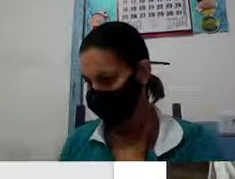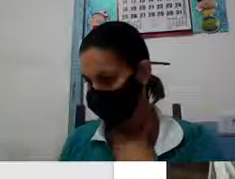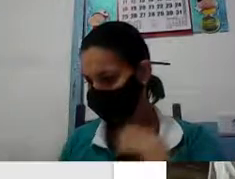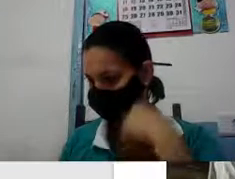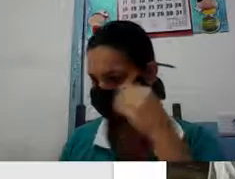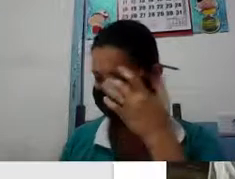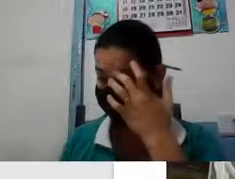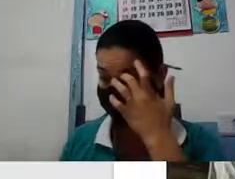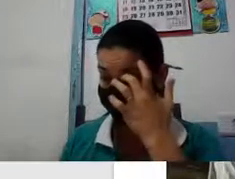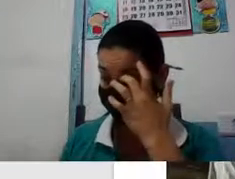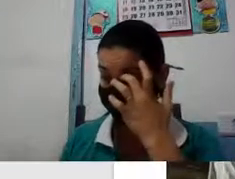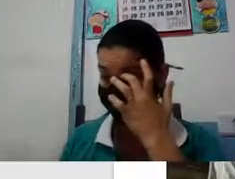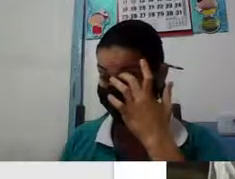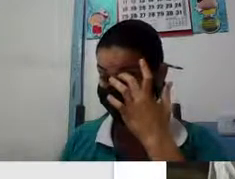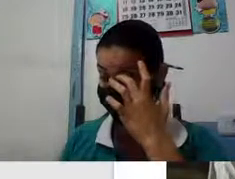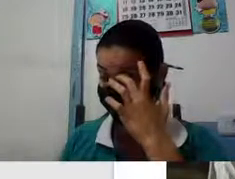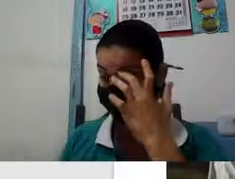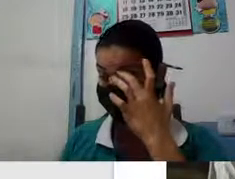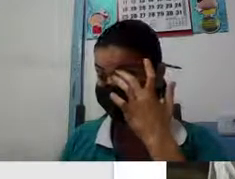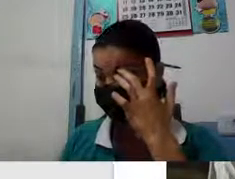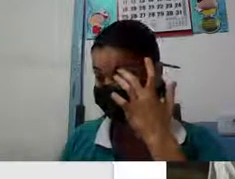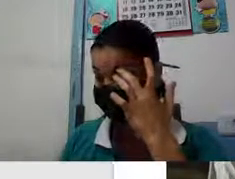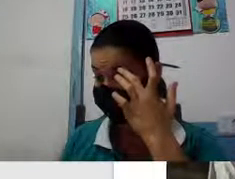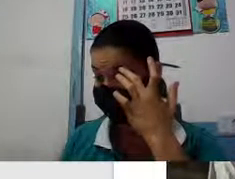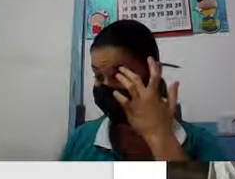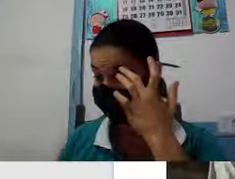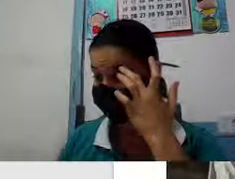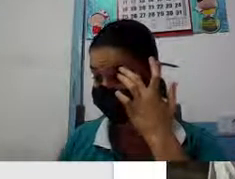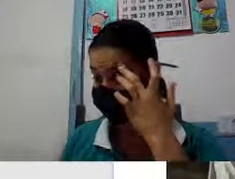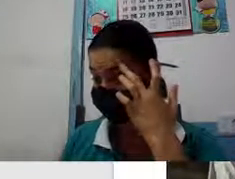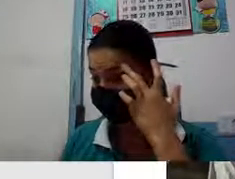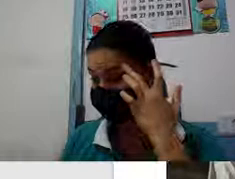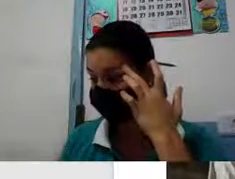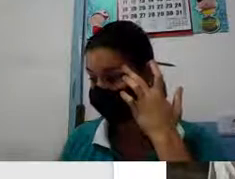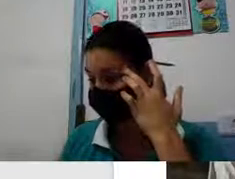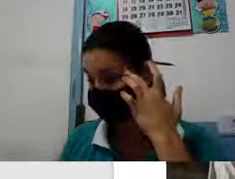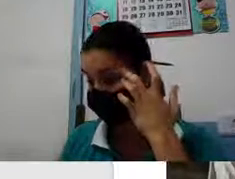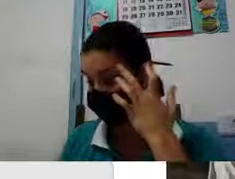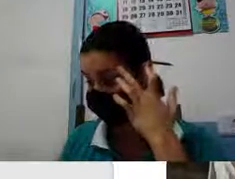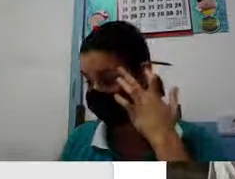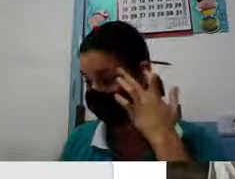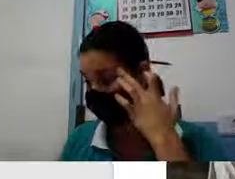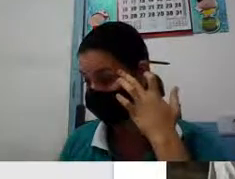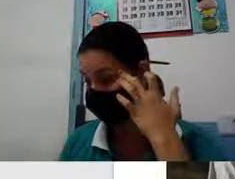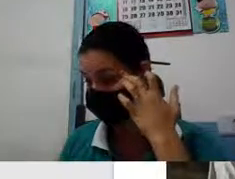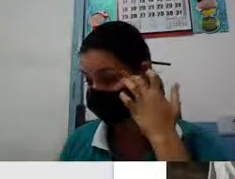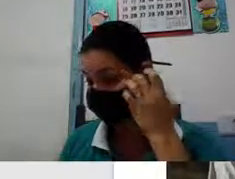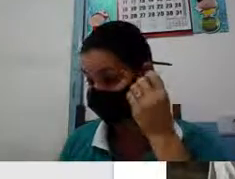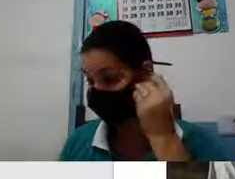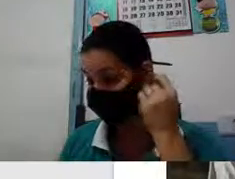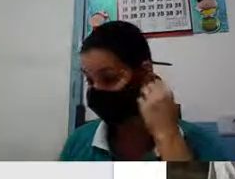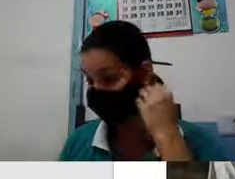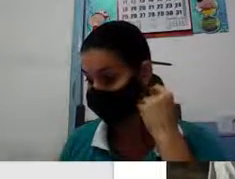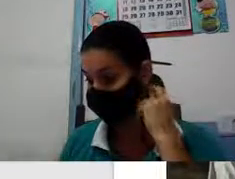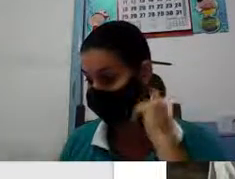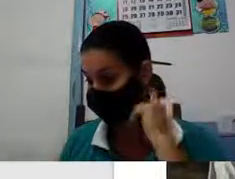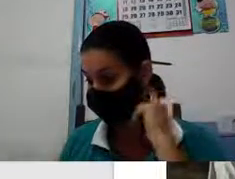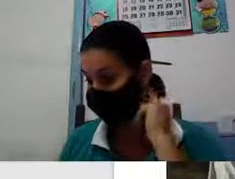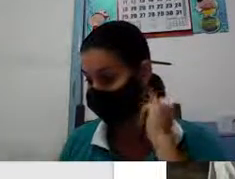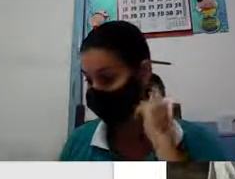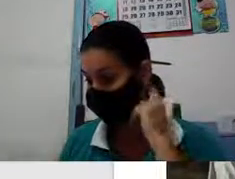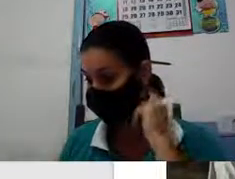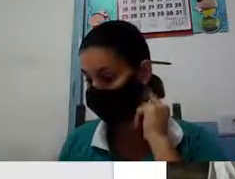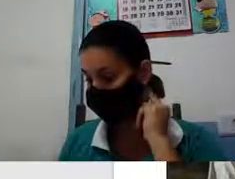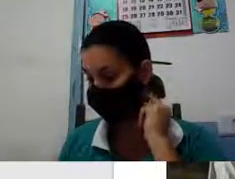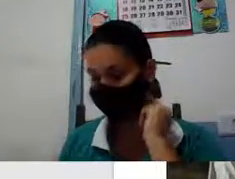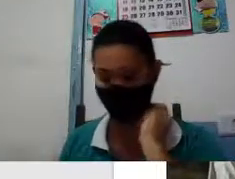figuras de linguagem que visavam a envolver os interlocutores através do estímulo dos sentidos. Cultismo ou